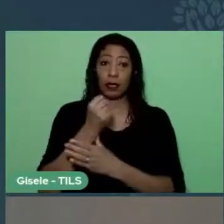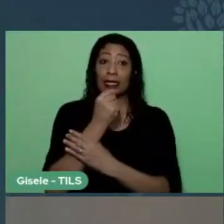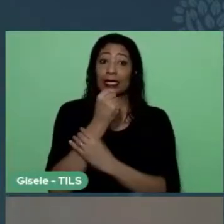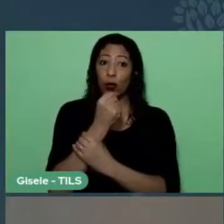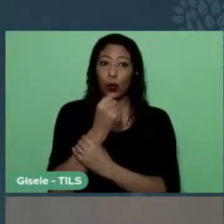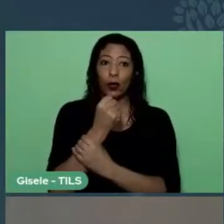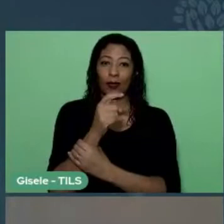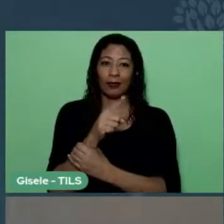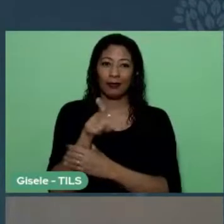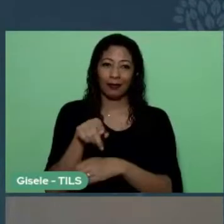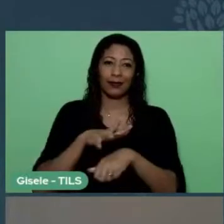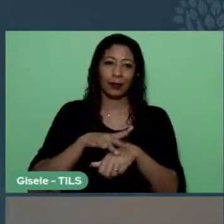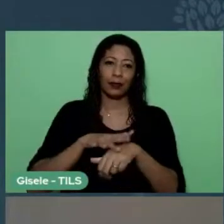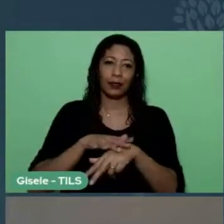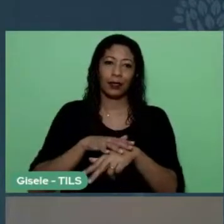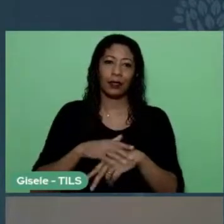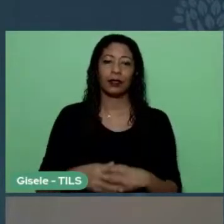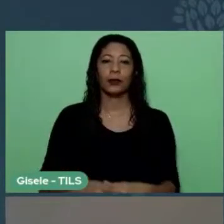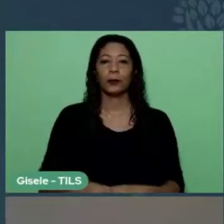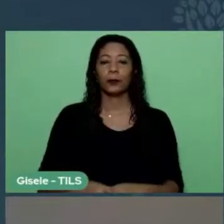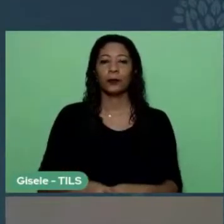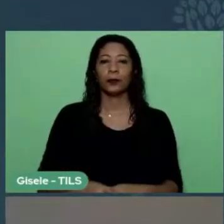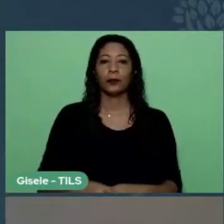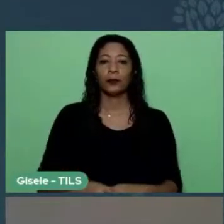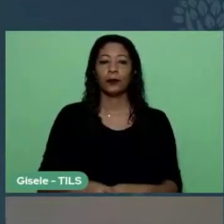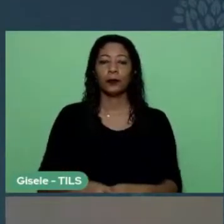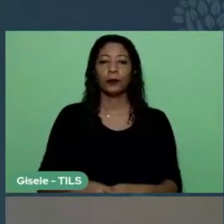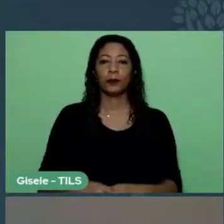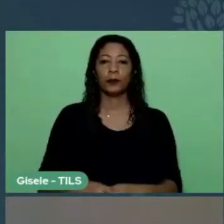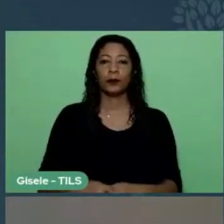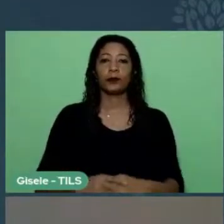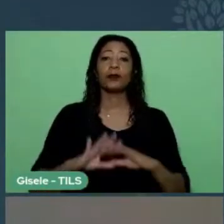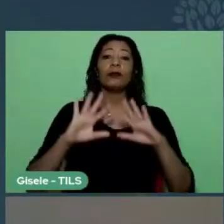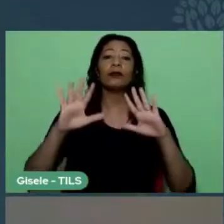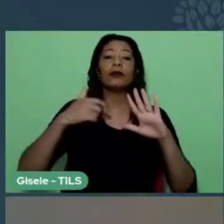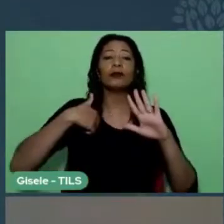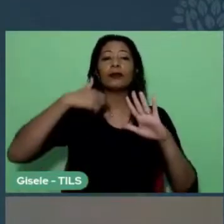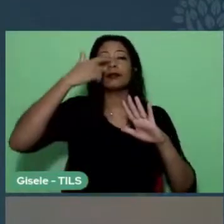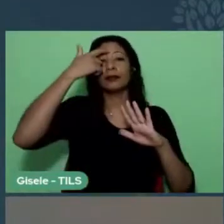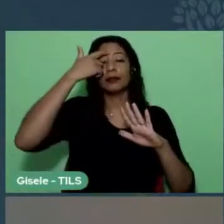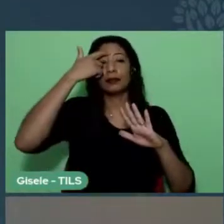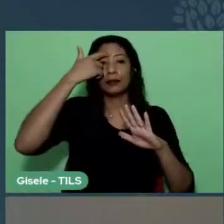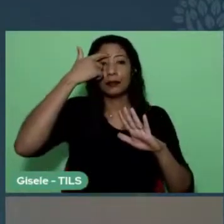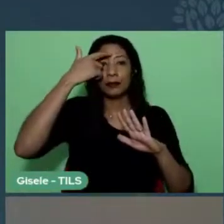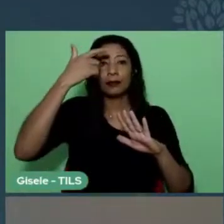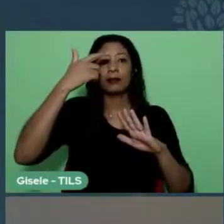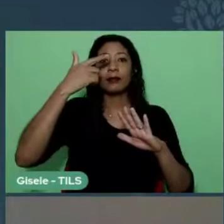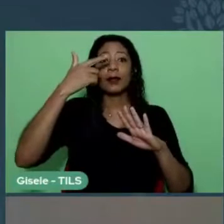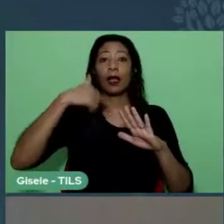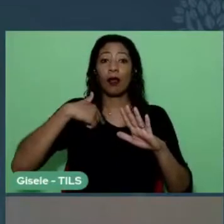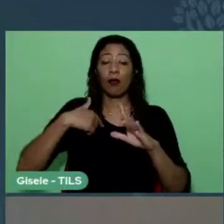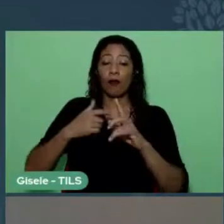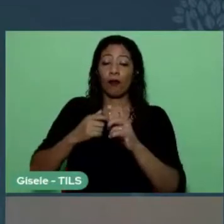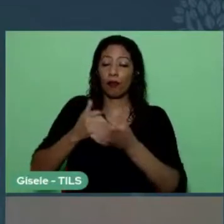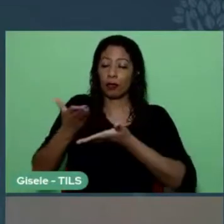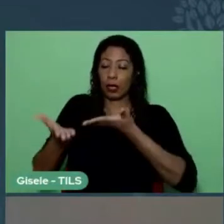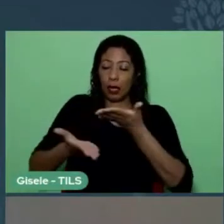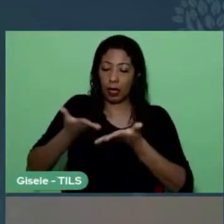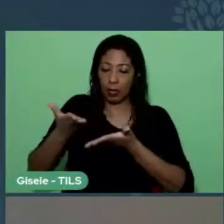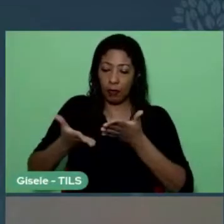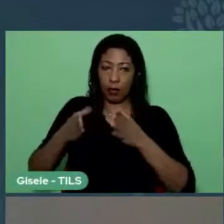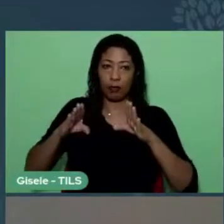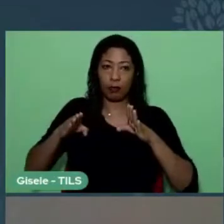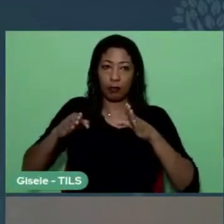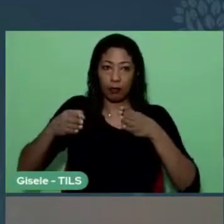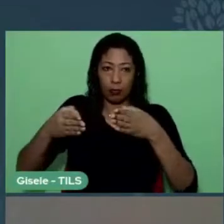prazo. E aí a gente sempre, como a gente estava comentando, eu vou fazer o meu tratamento direcionado